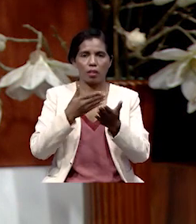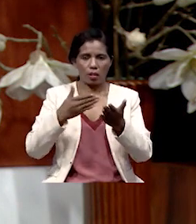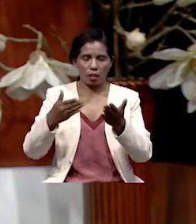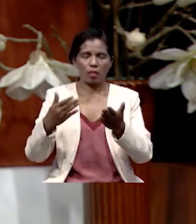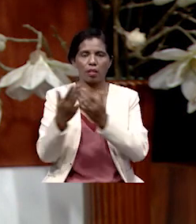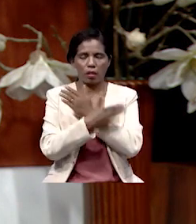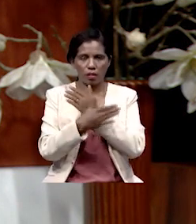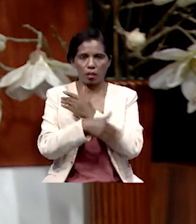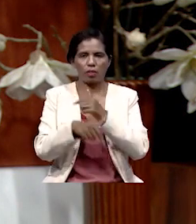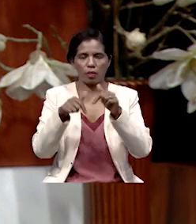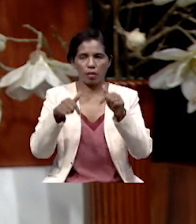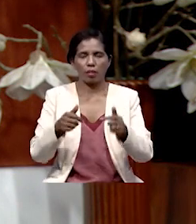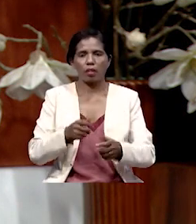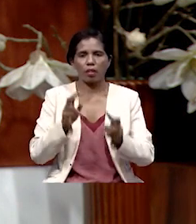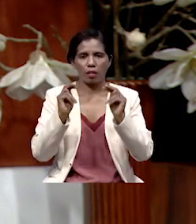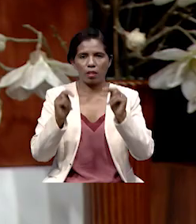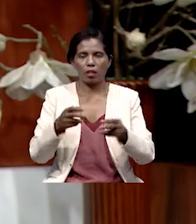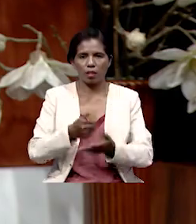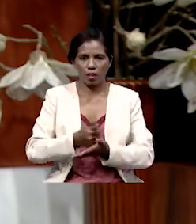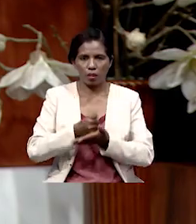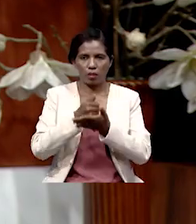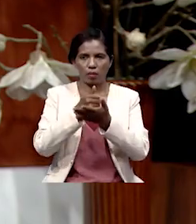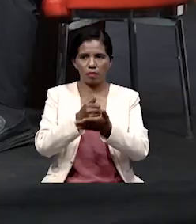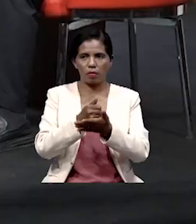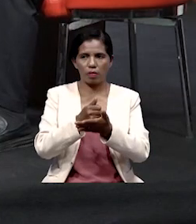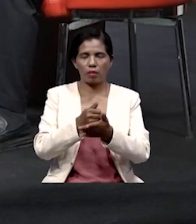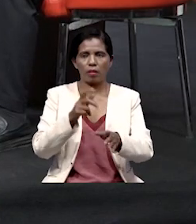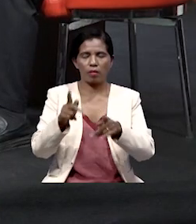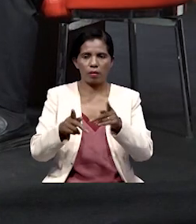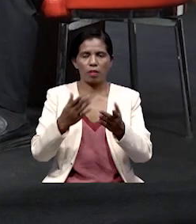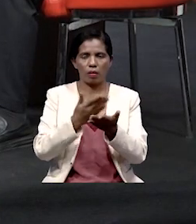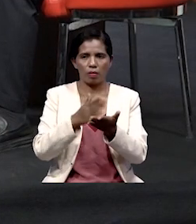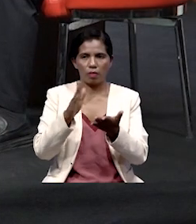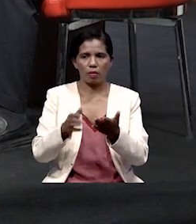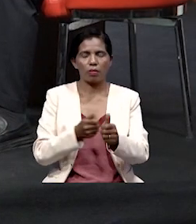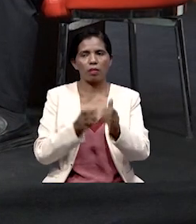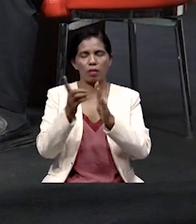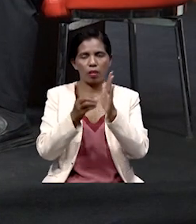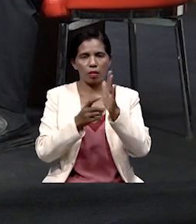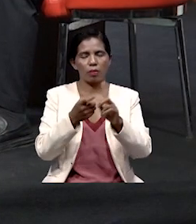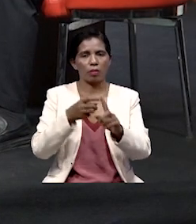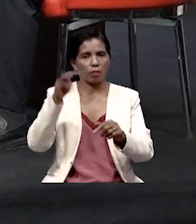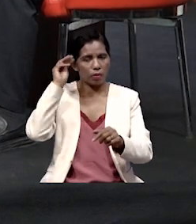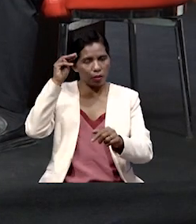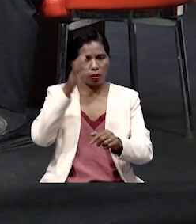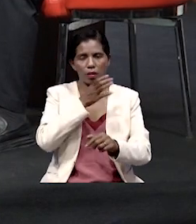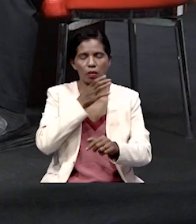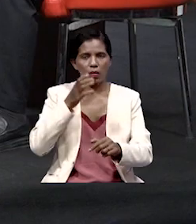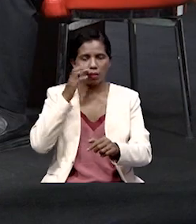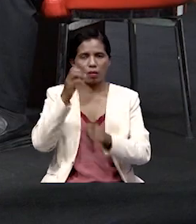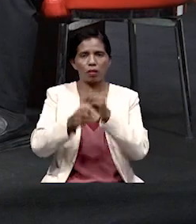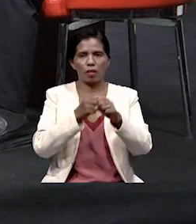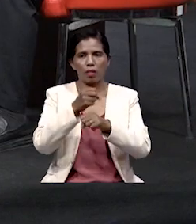tem que facilidade ba tratores tem rola. Tuir dado susi Ministério Agricultura no Pescas, cada